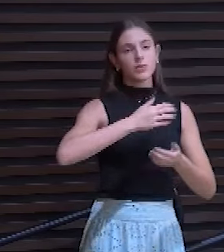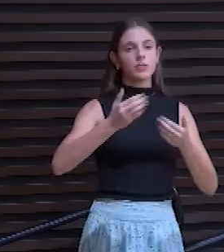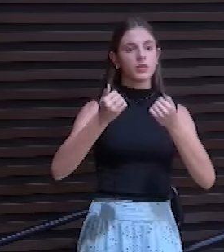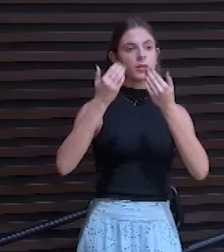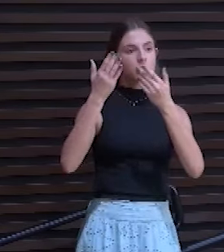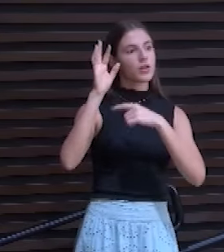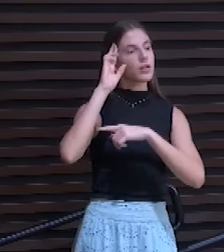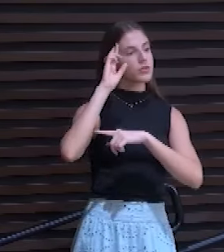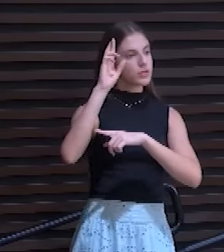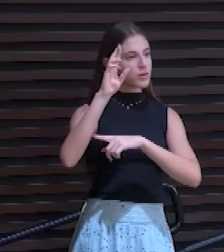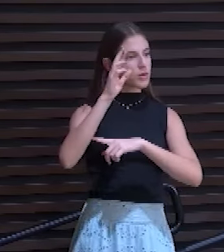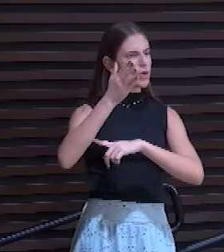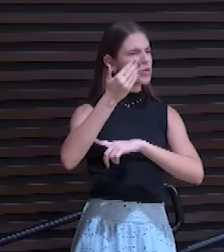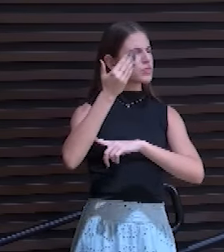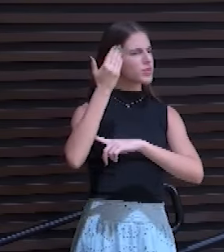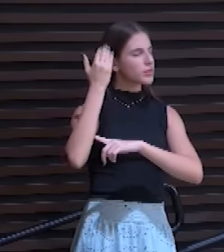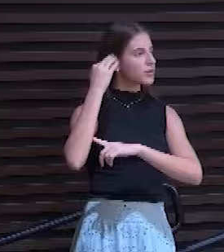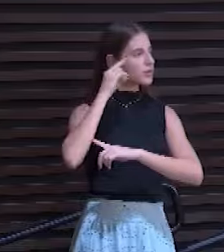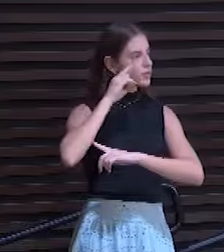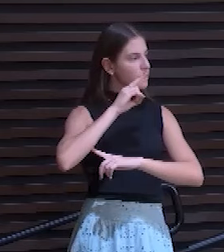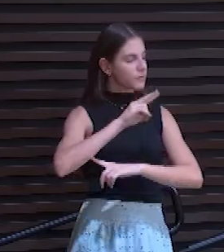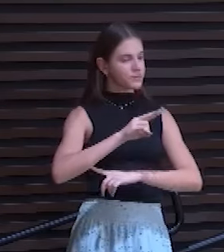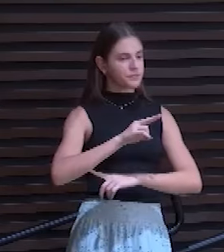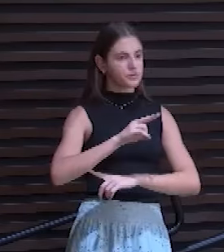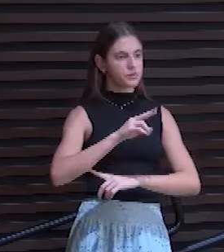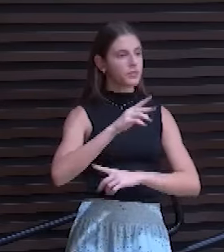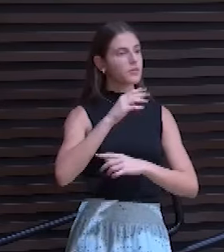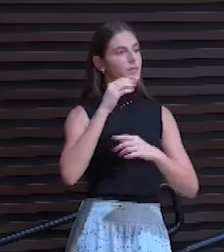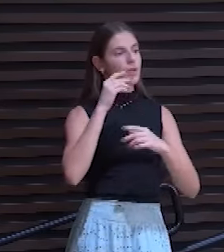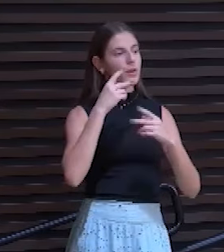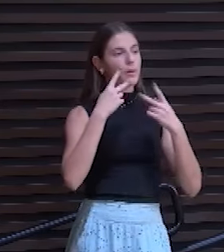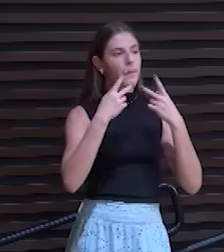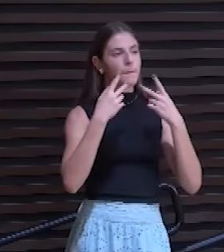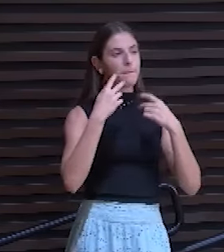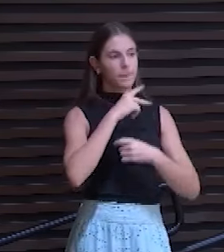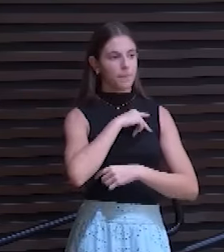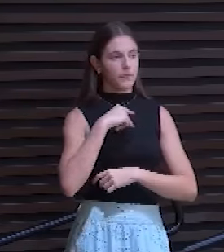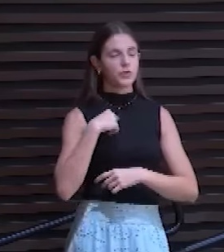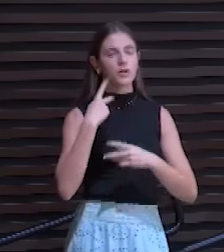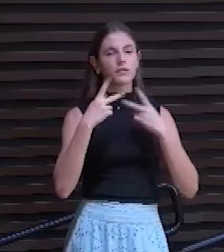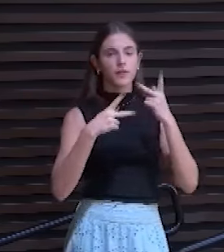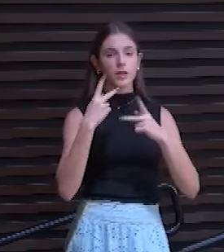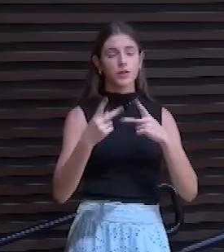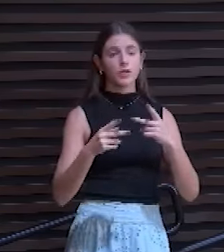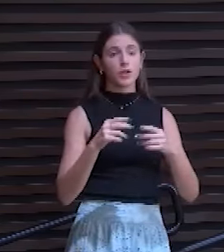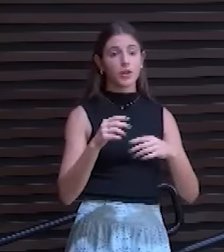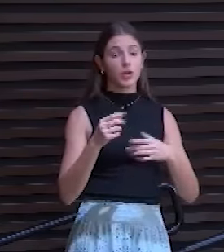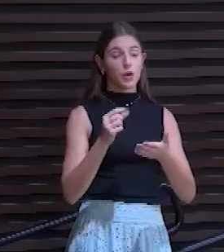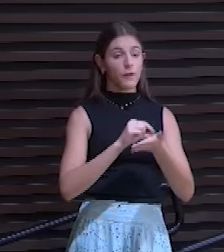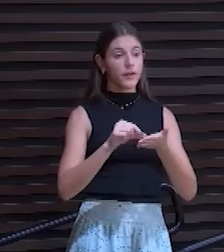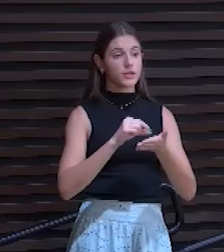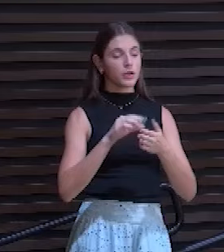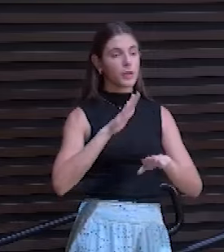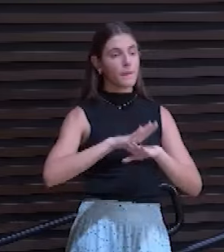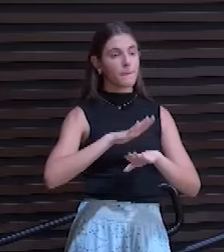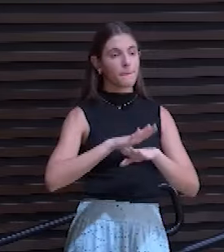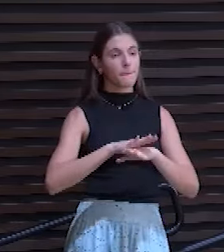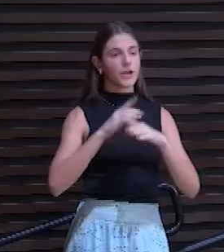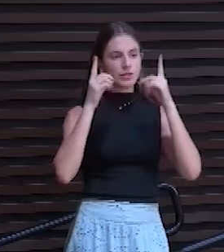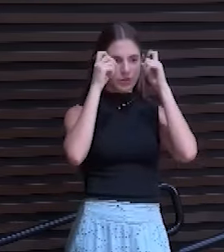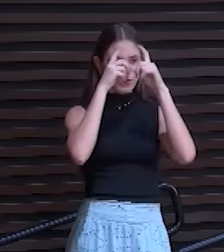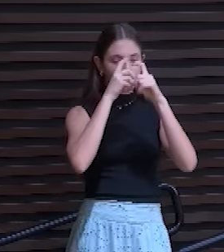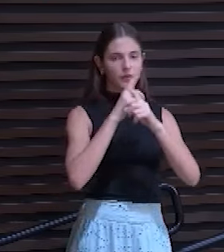pastor Glenn dizendo que o versículo mais difícil da Bíblia é o Salmo 37:5. Entrega o teu caminho ao